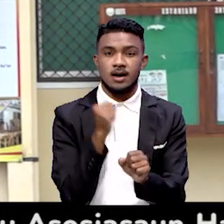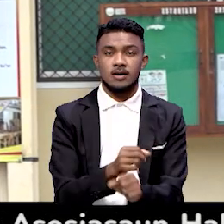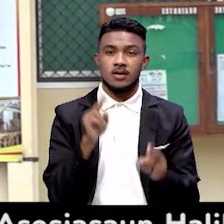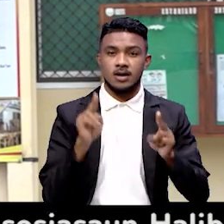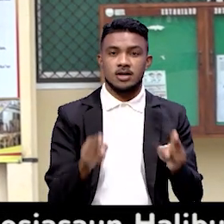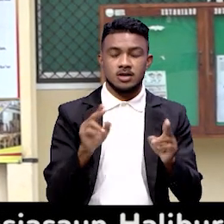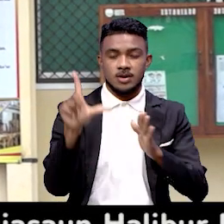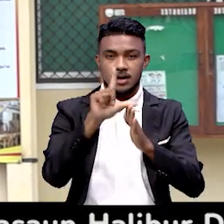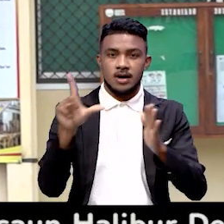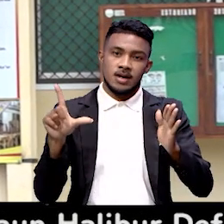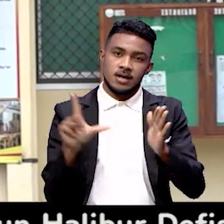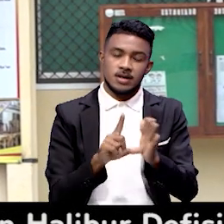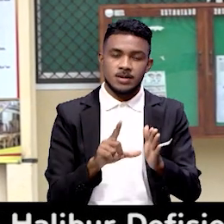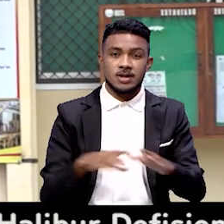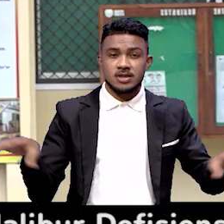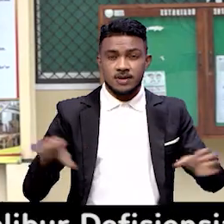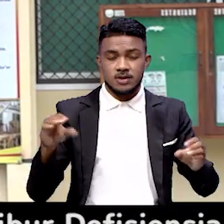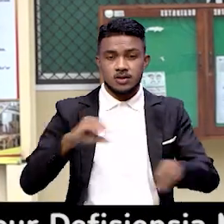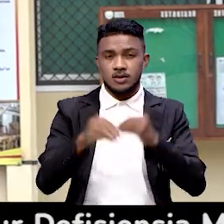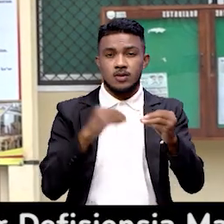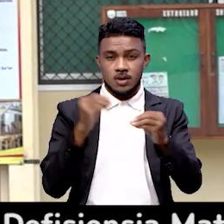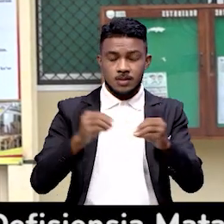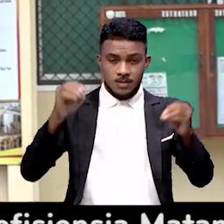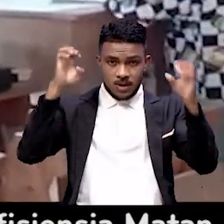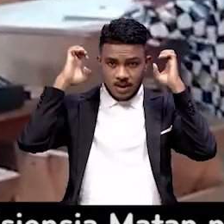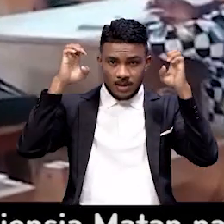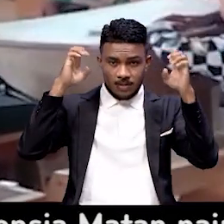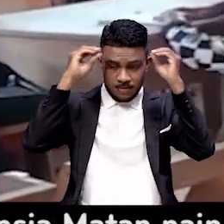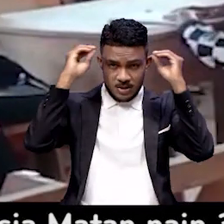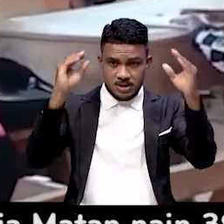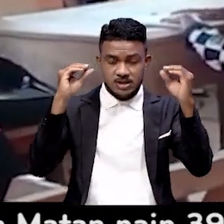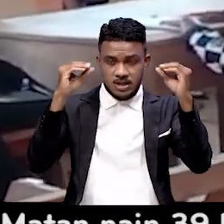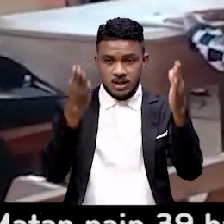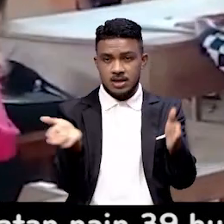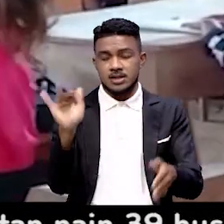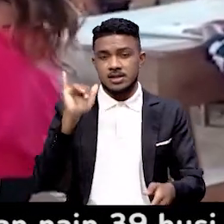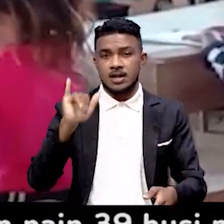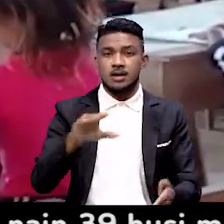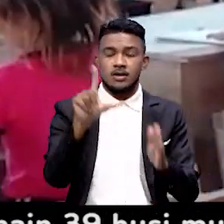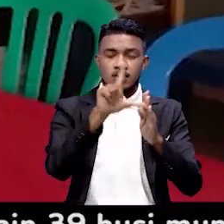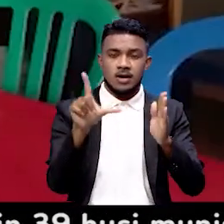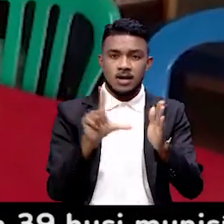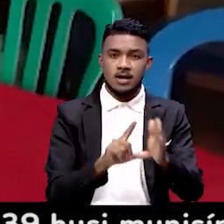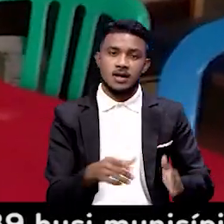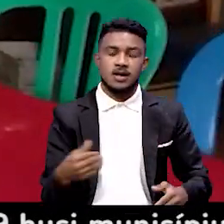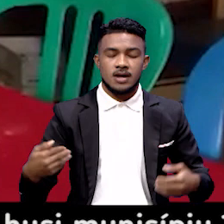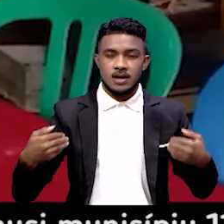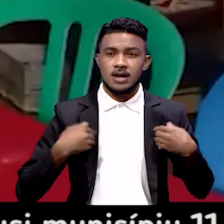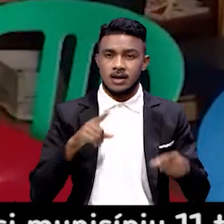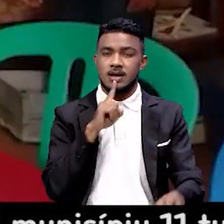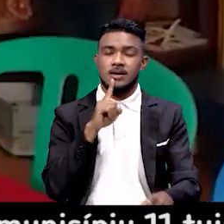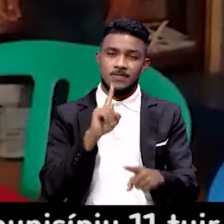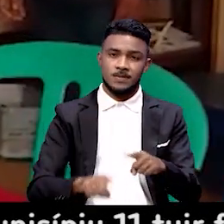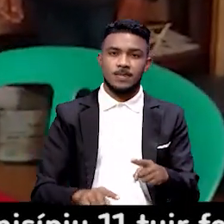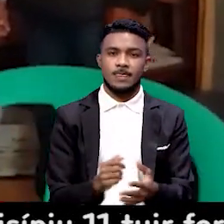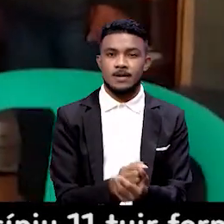ba lei rezimi carreira profesor siranian, tambatinan barak ona abandonado, no lei refere la vale, tambani